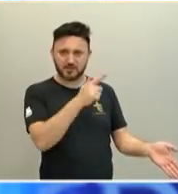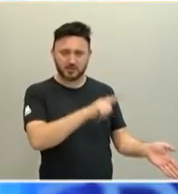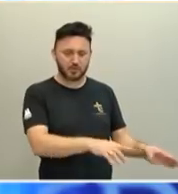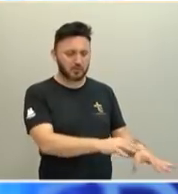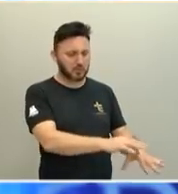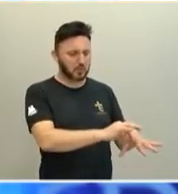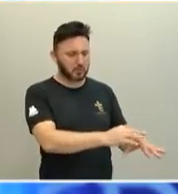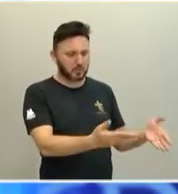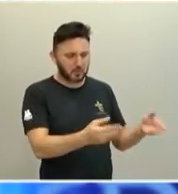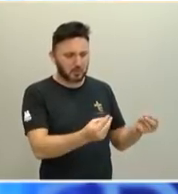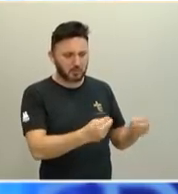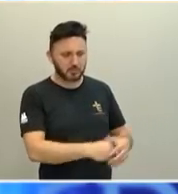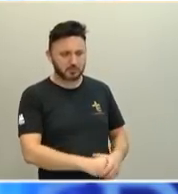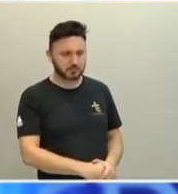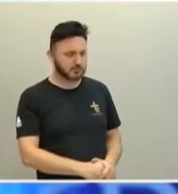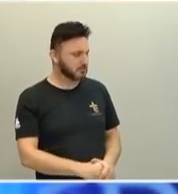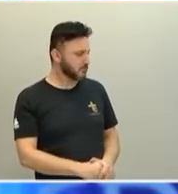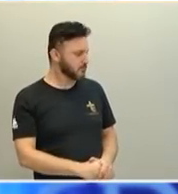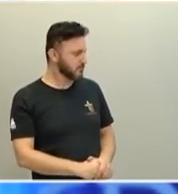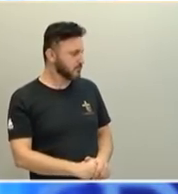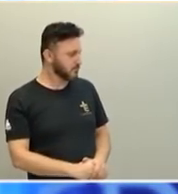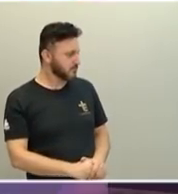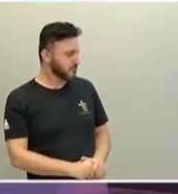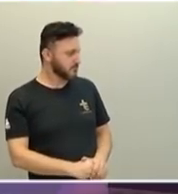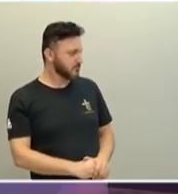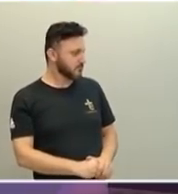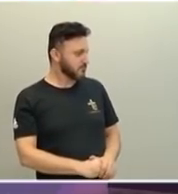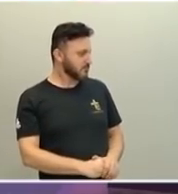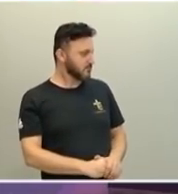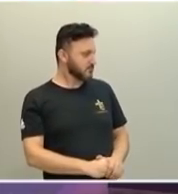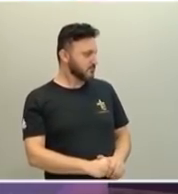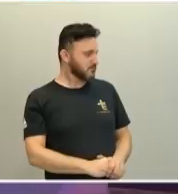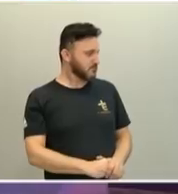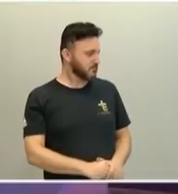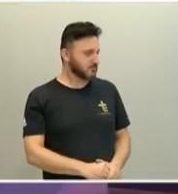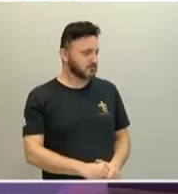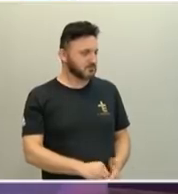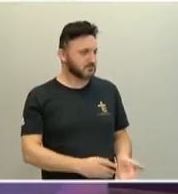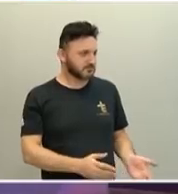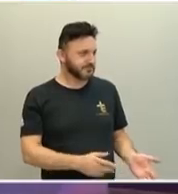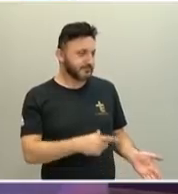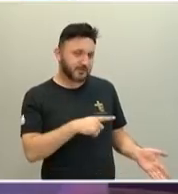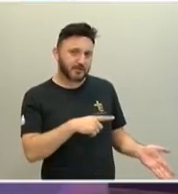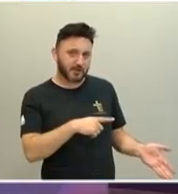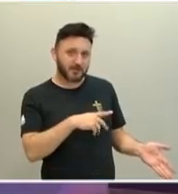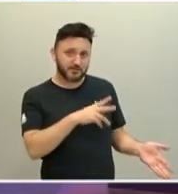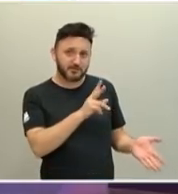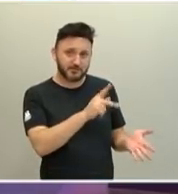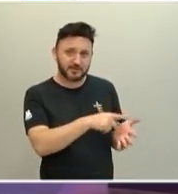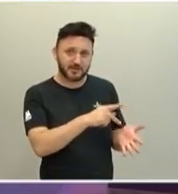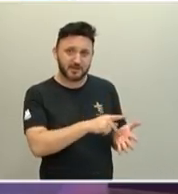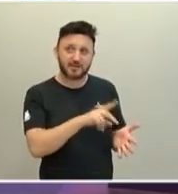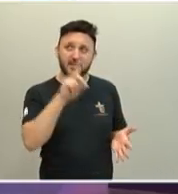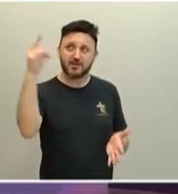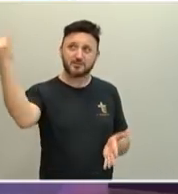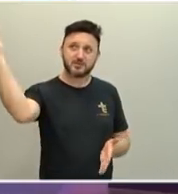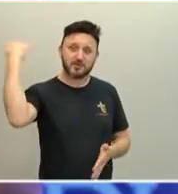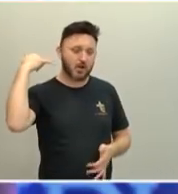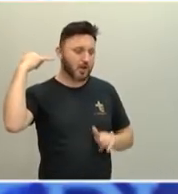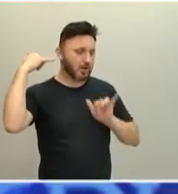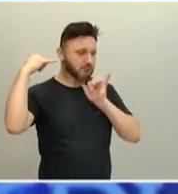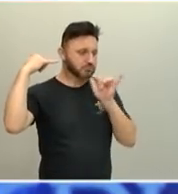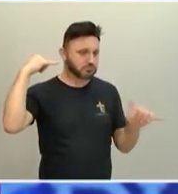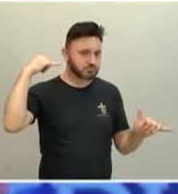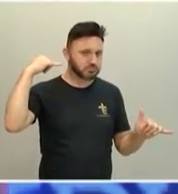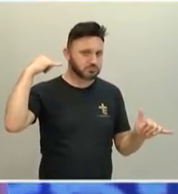Você tem certeza que você está falando para o osso voltar à vida? É porque tem como. Você pode até não querer, mas esta